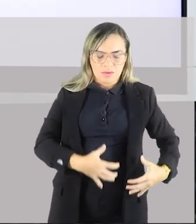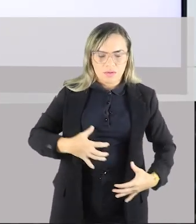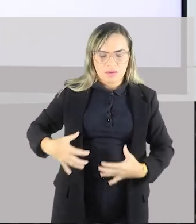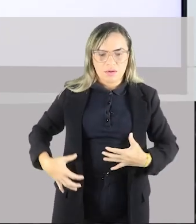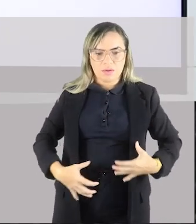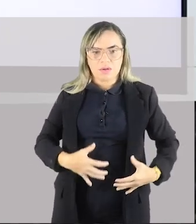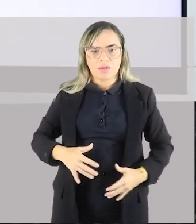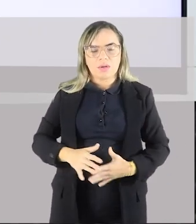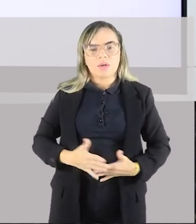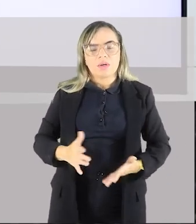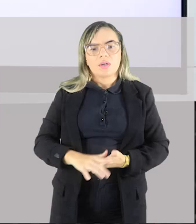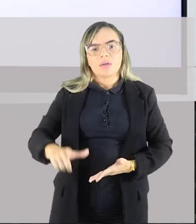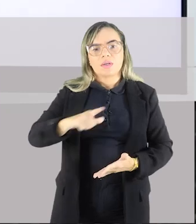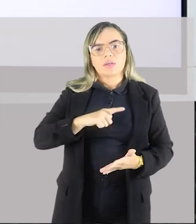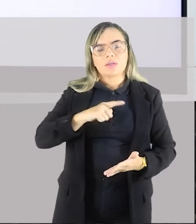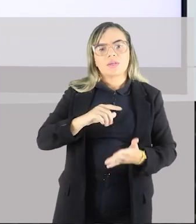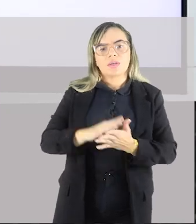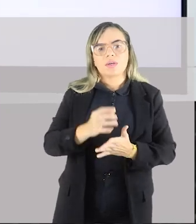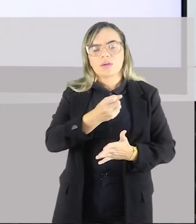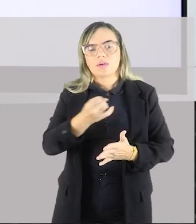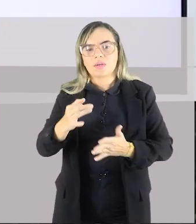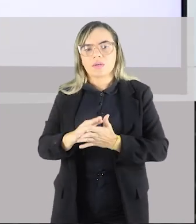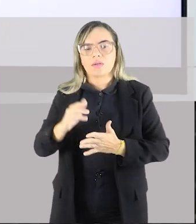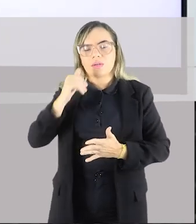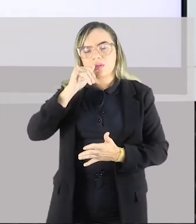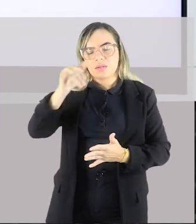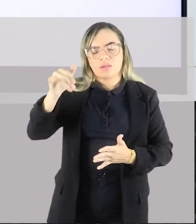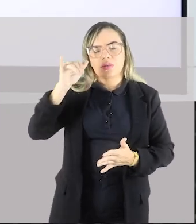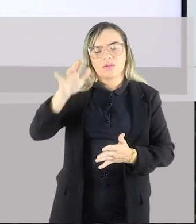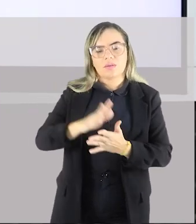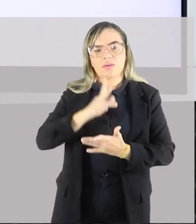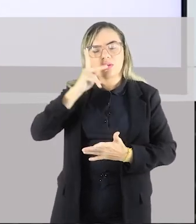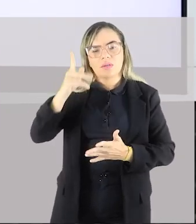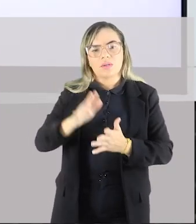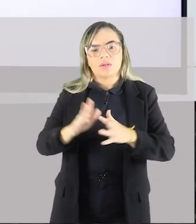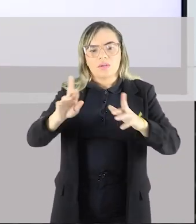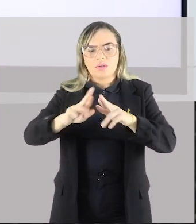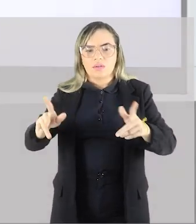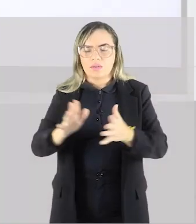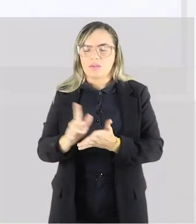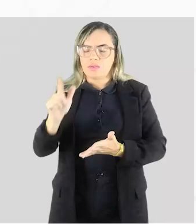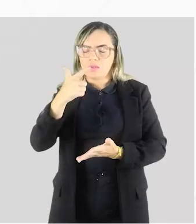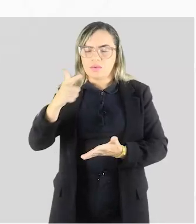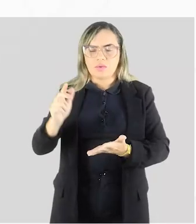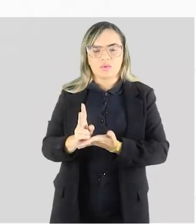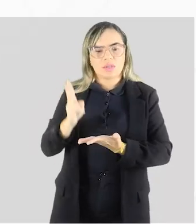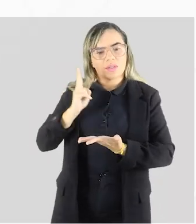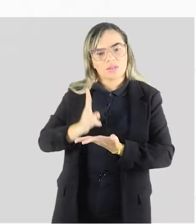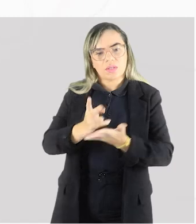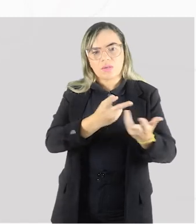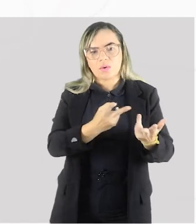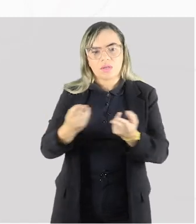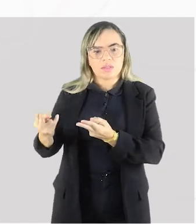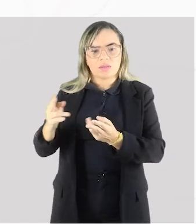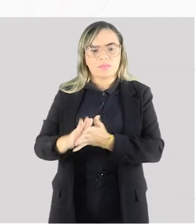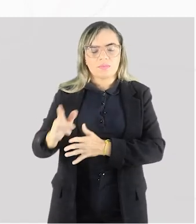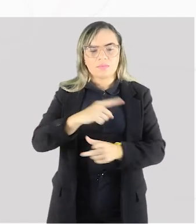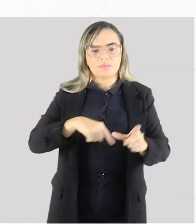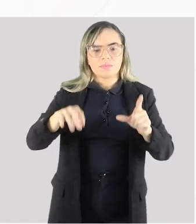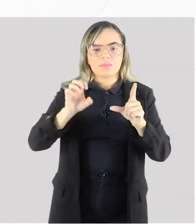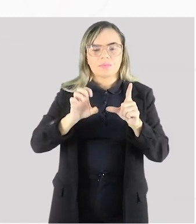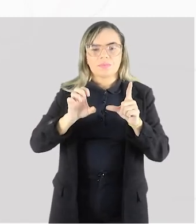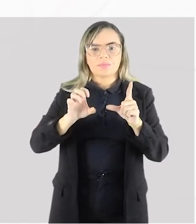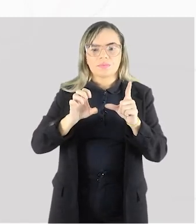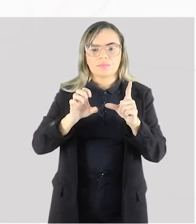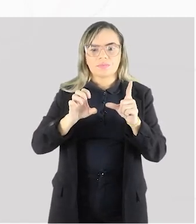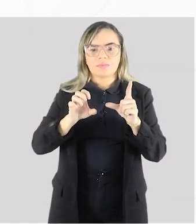corpo demanda uma quantidade de energia diferente. Então, a gente não vai ter essa constância, tá? Letra E. A cadeia respiratória é